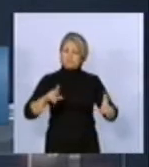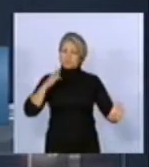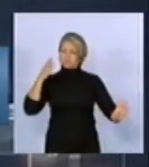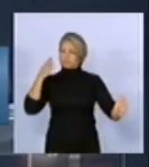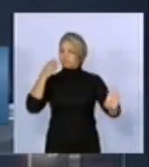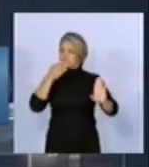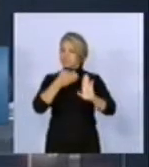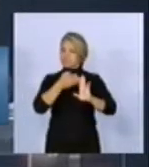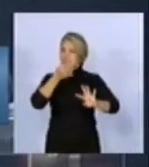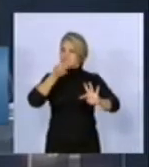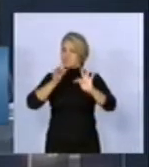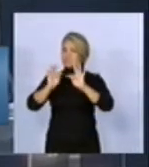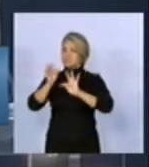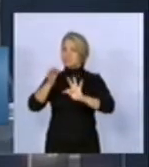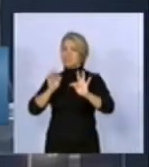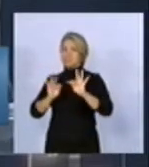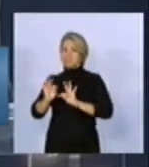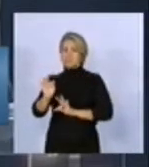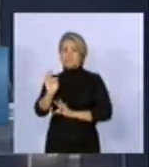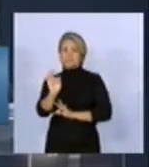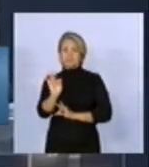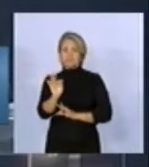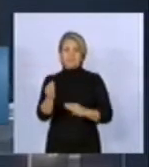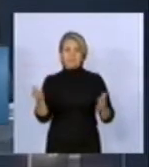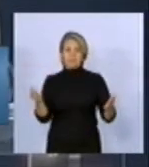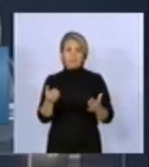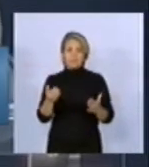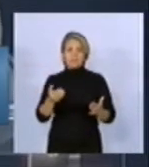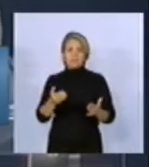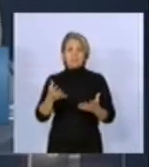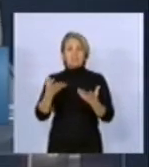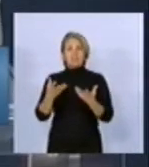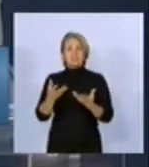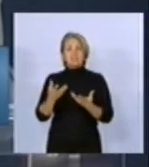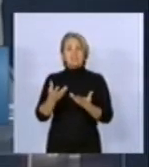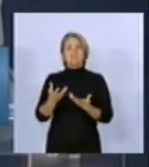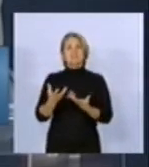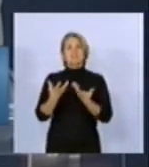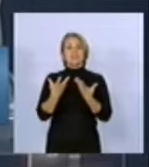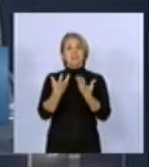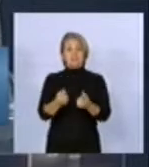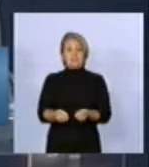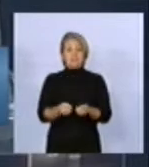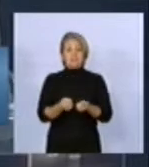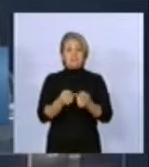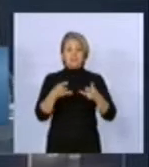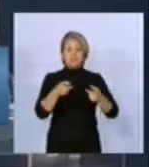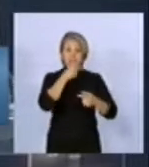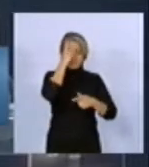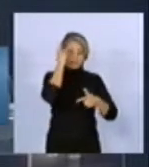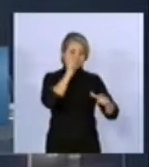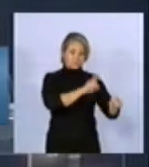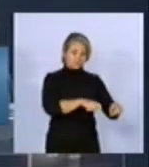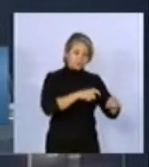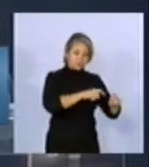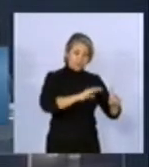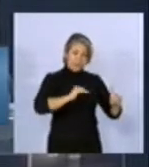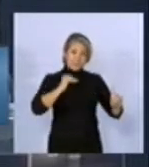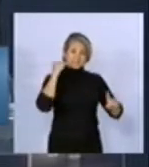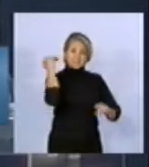diretriz a técnica né onde se adotou para os produtores acima de